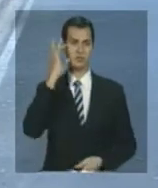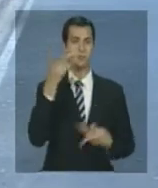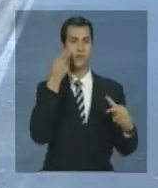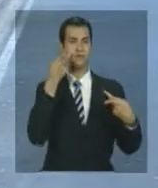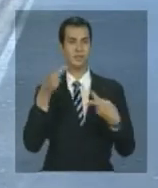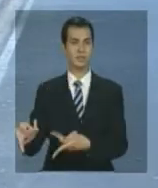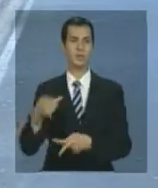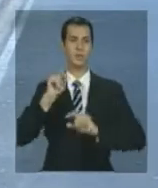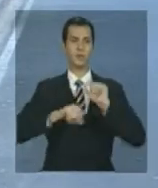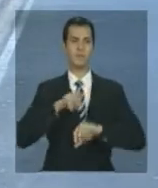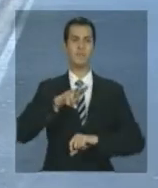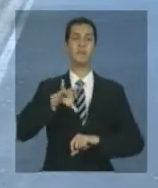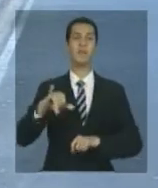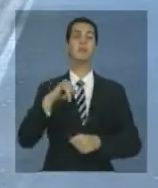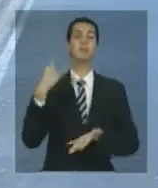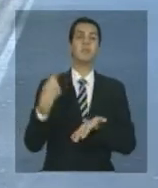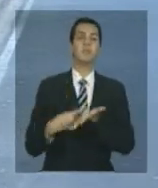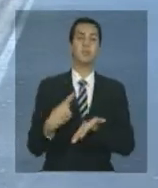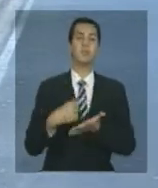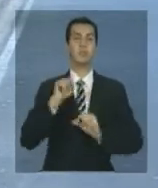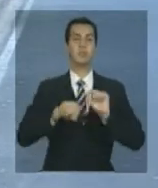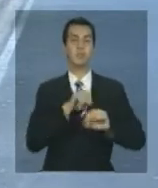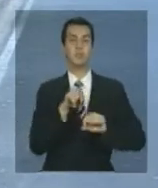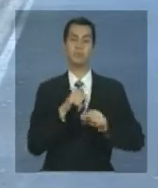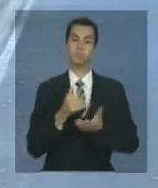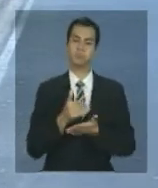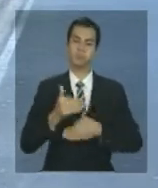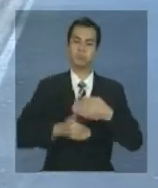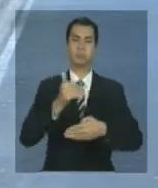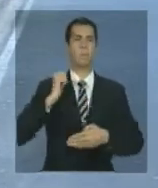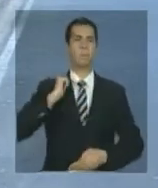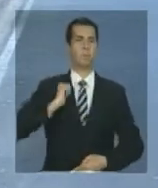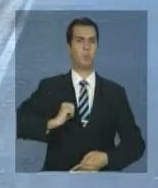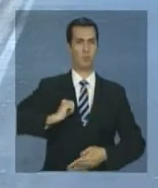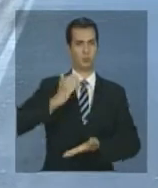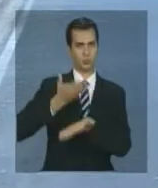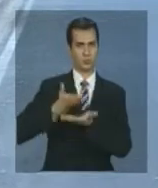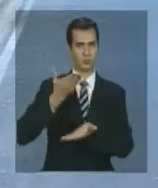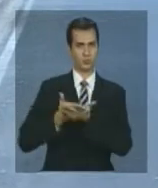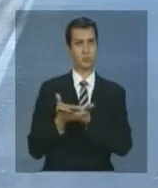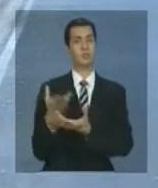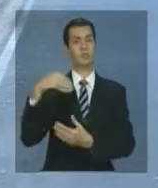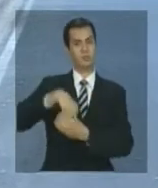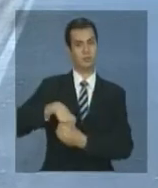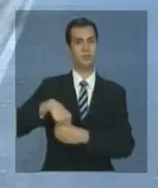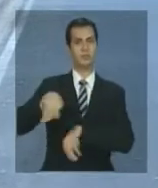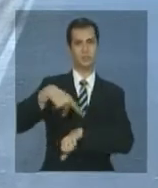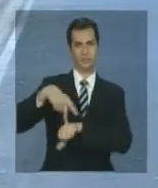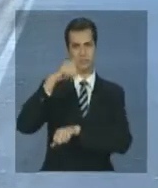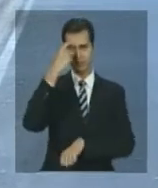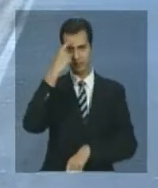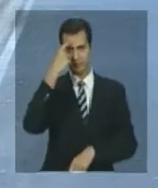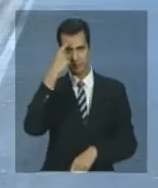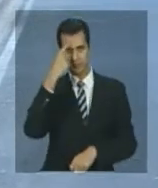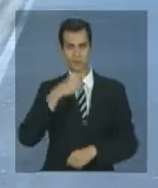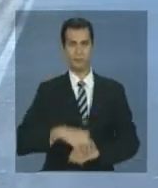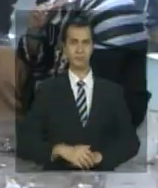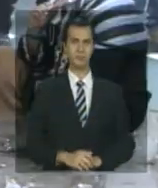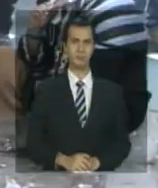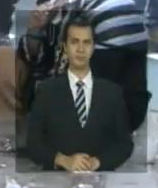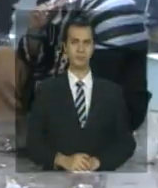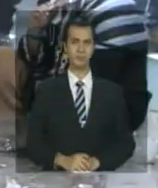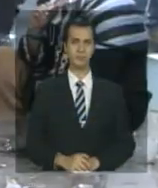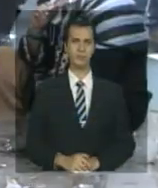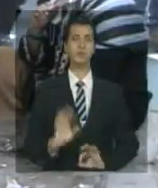do programa Ciências Sem Fronteiras, que financia bolsas para estudantes brasileiros em instituições estrangeiras de ensino superior.